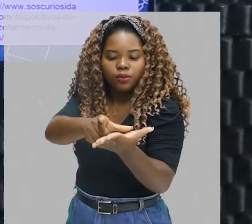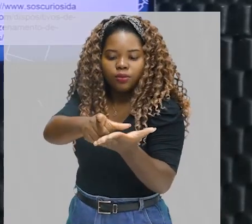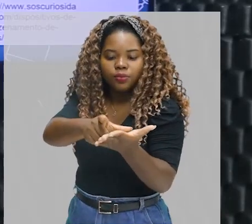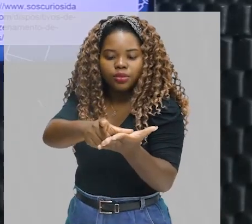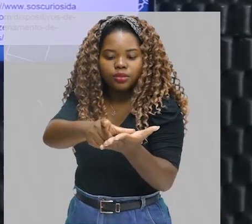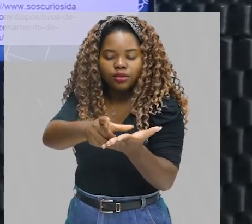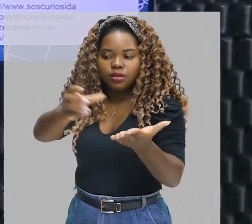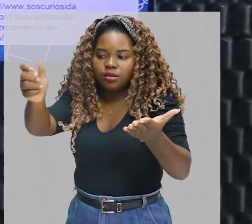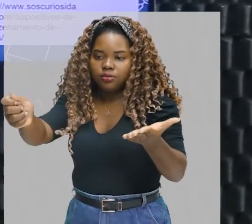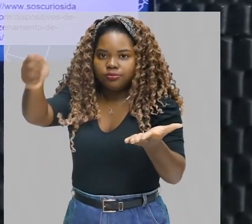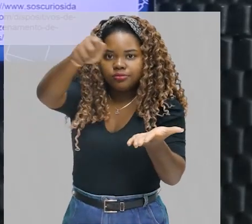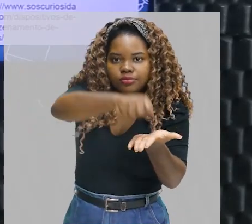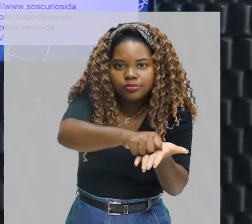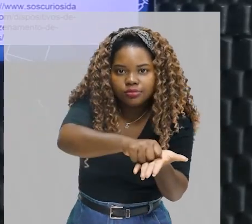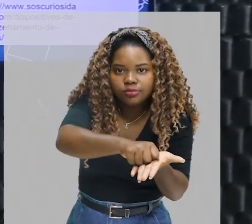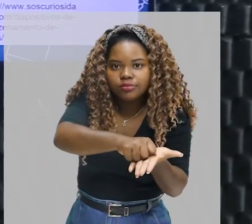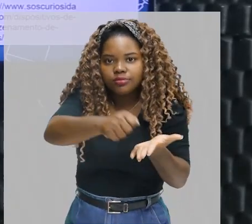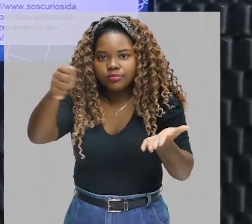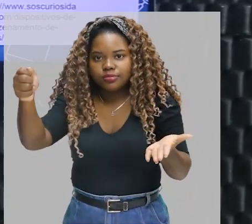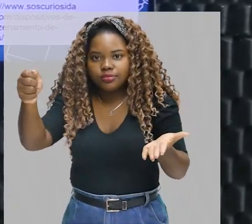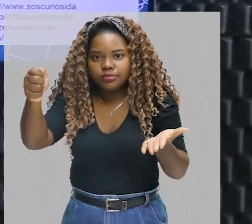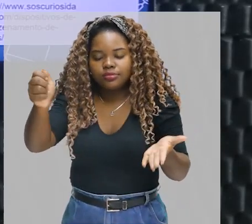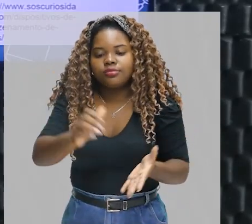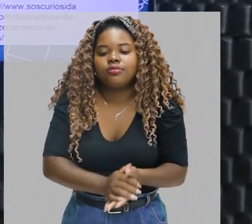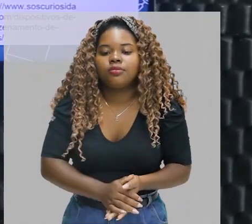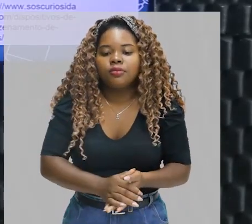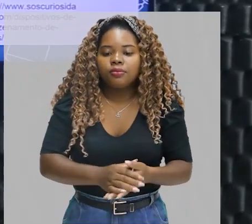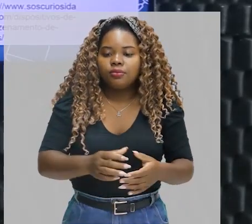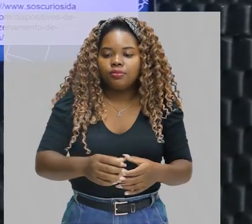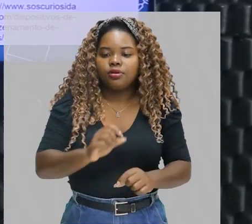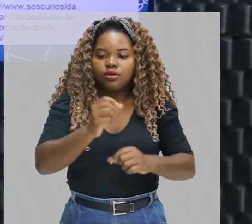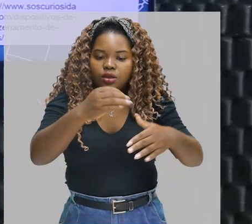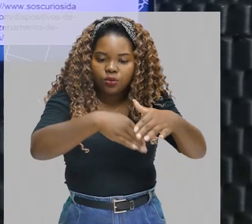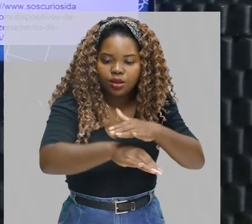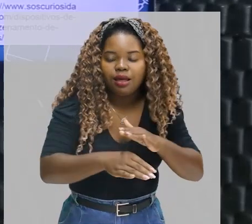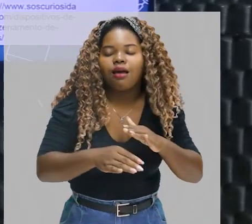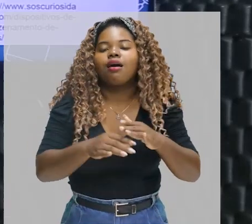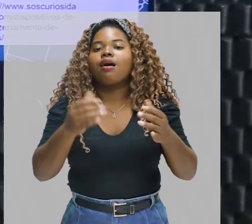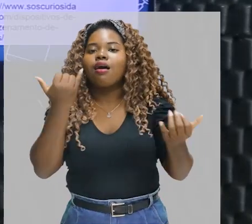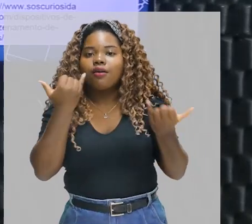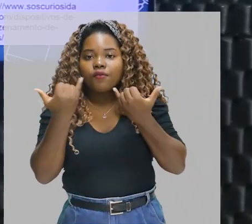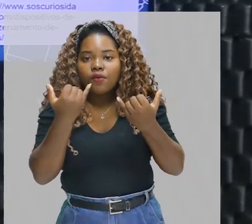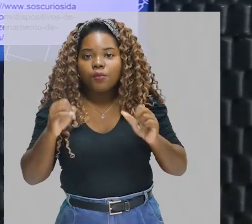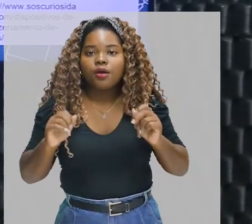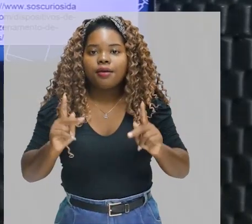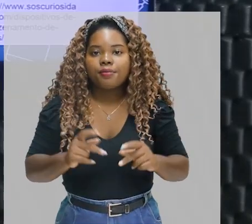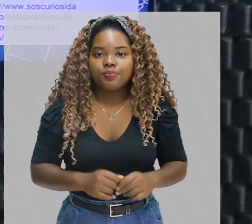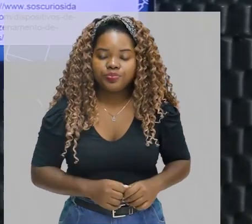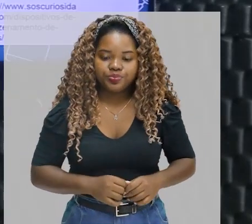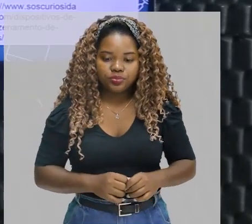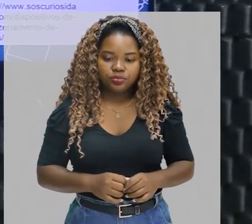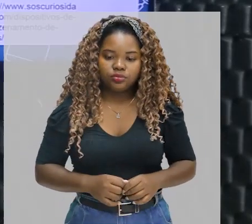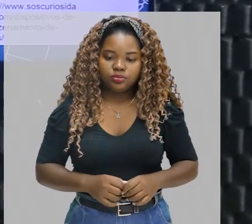esse furo nos seus cartões justamente para poder armazenar ali aquela informação. Tá, ok? Era feito também a mesma